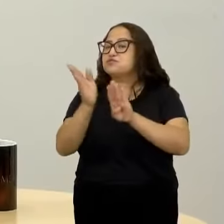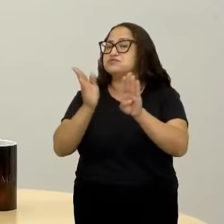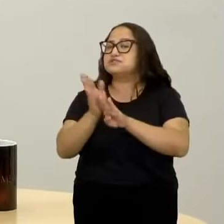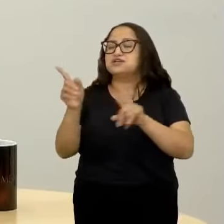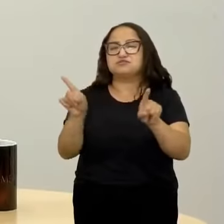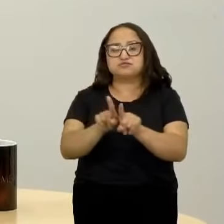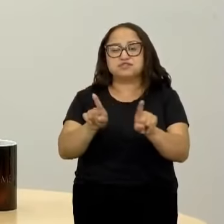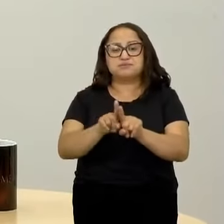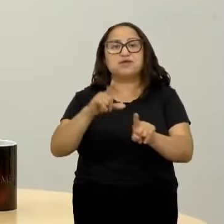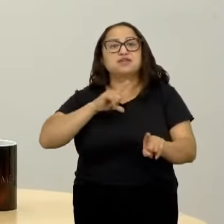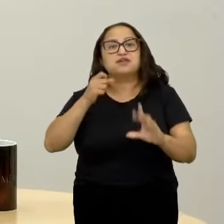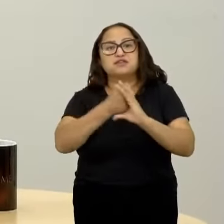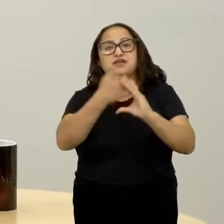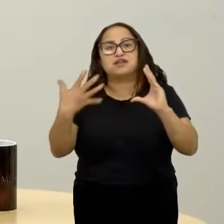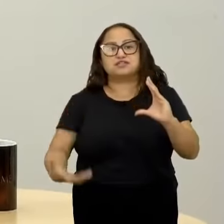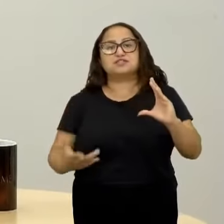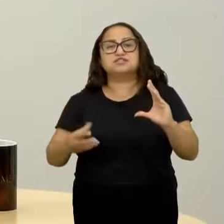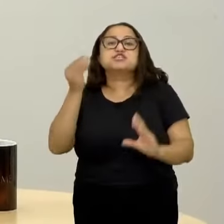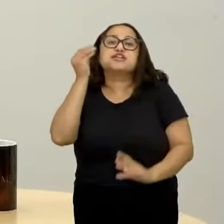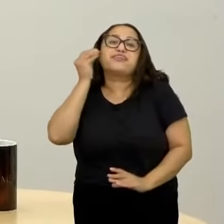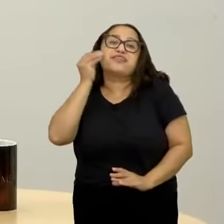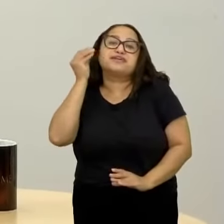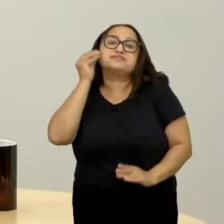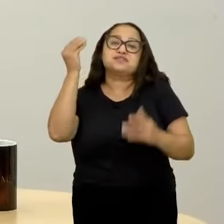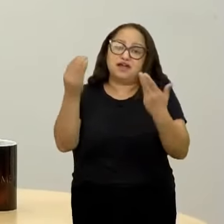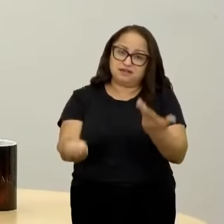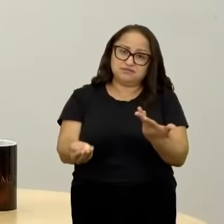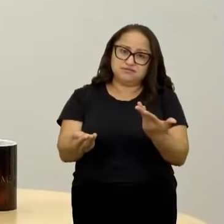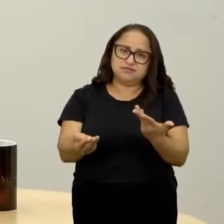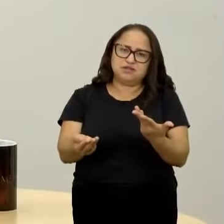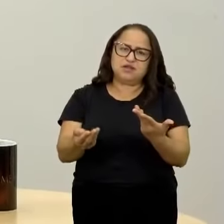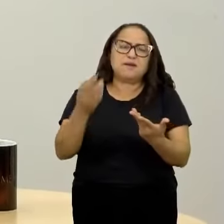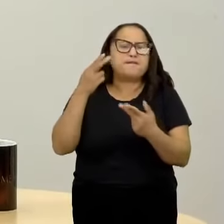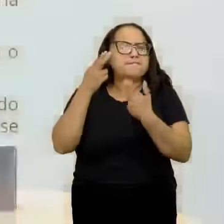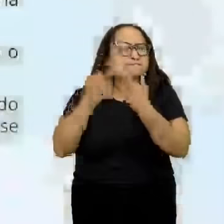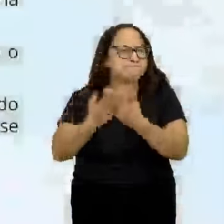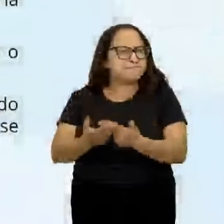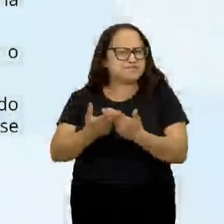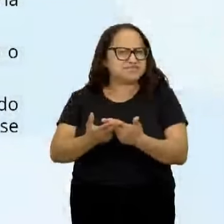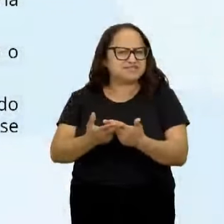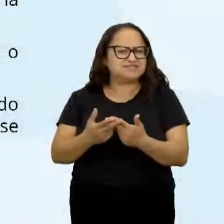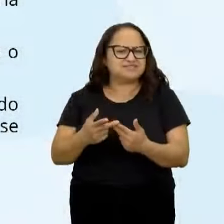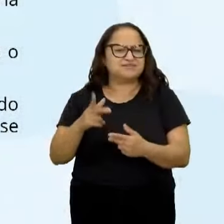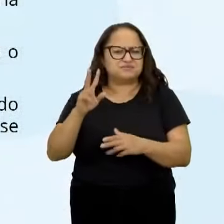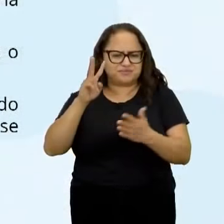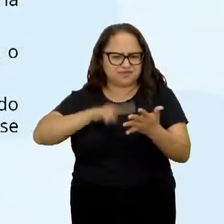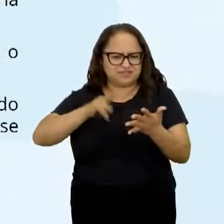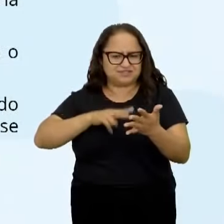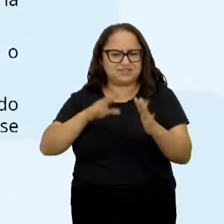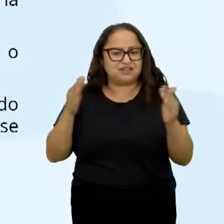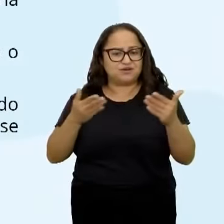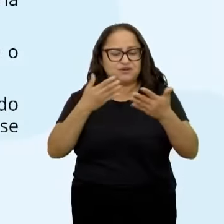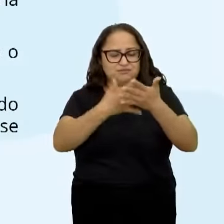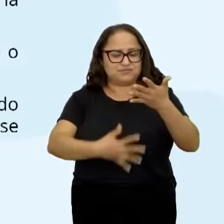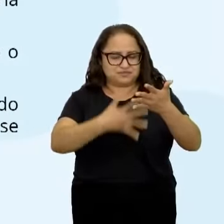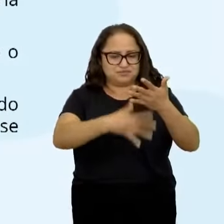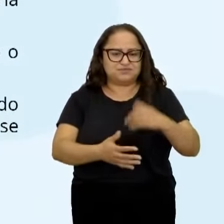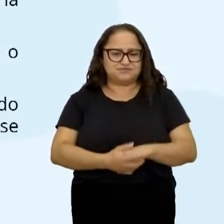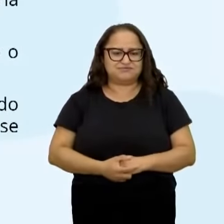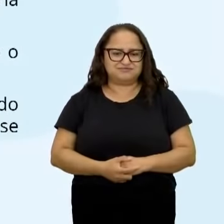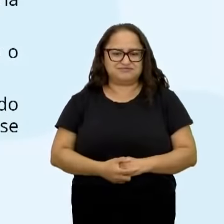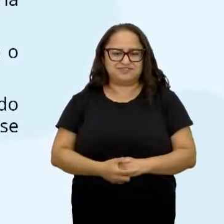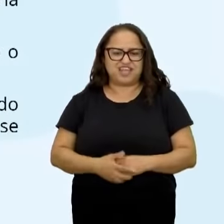Também quem tem essa característica testar é a paciência para ler um livro Vamos ler a última que a gente vai na participação deles